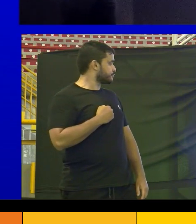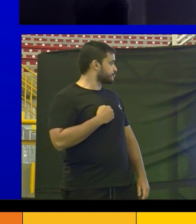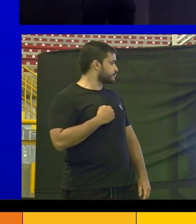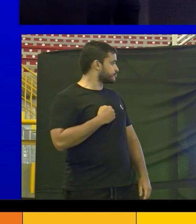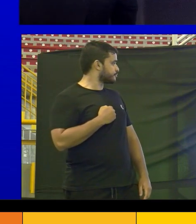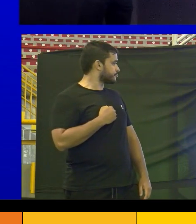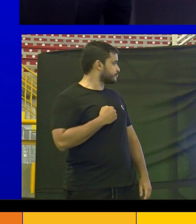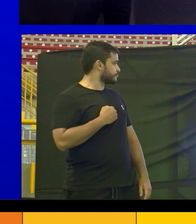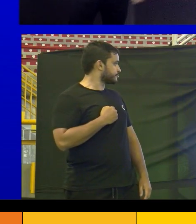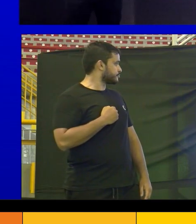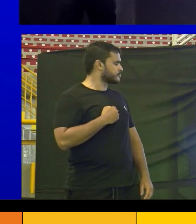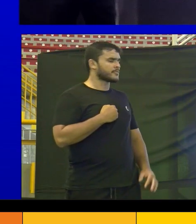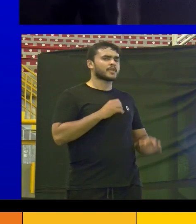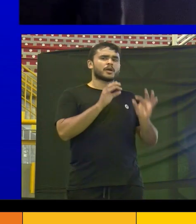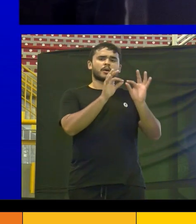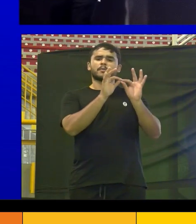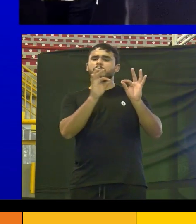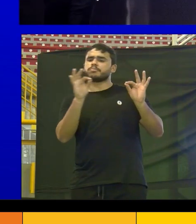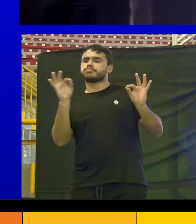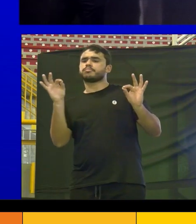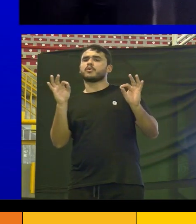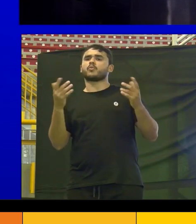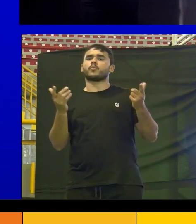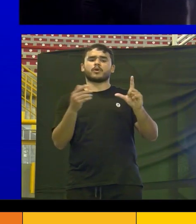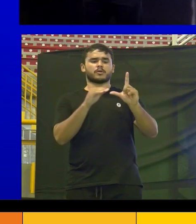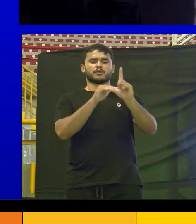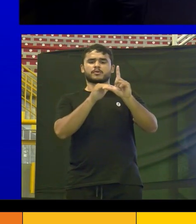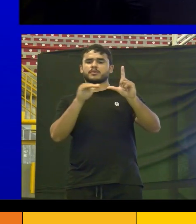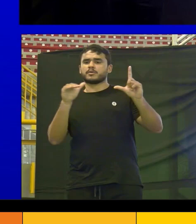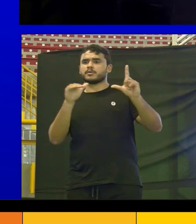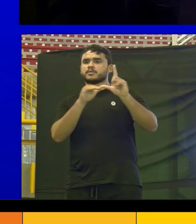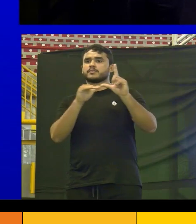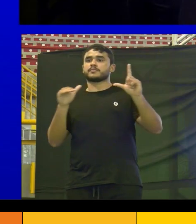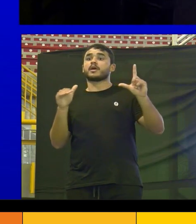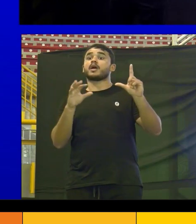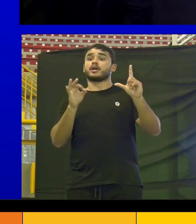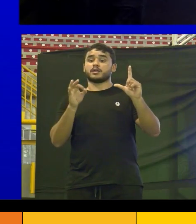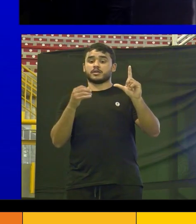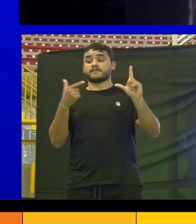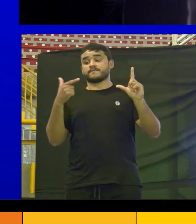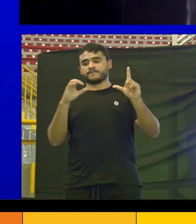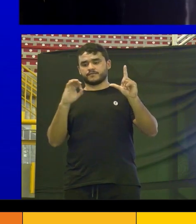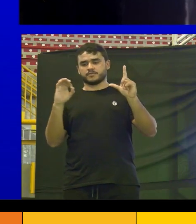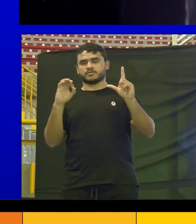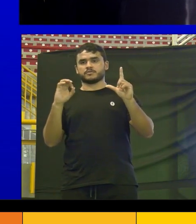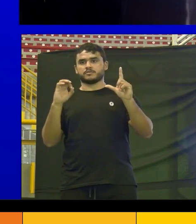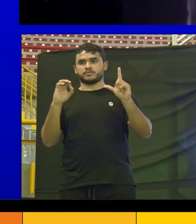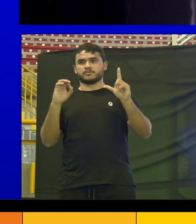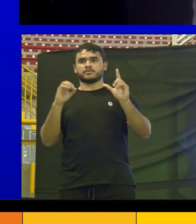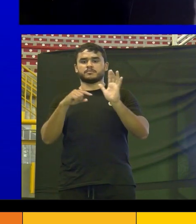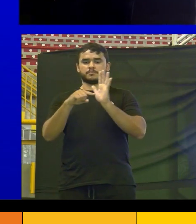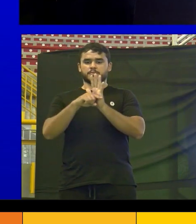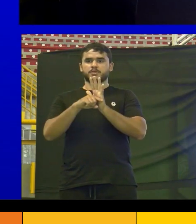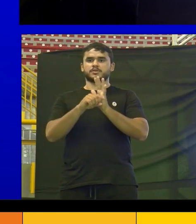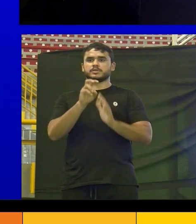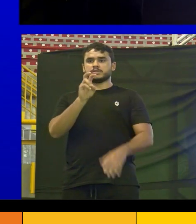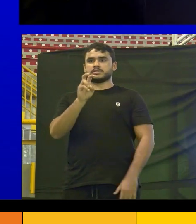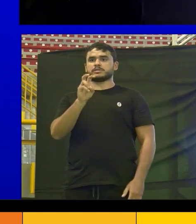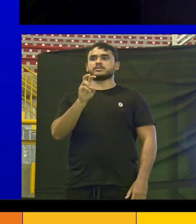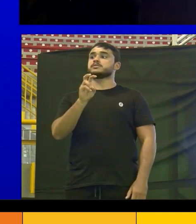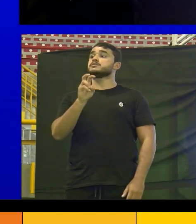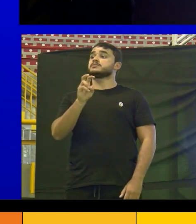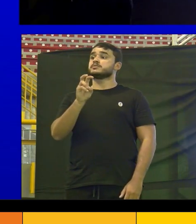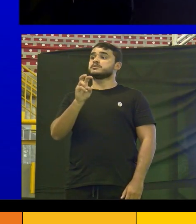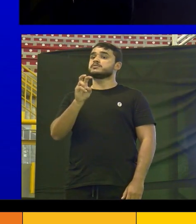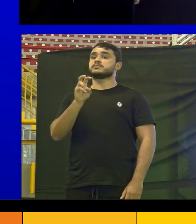Qual é o tamanho desse segmento? Valor final, 20, menos o valor inicial, 5. 20